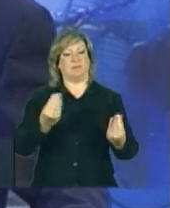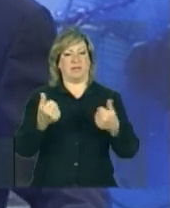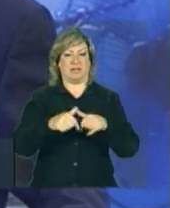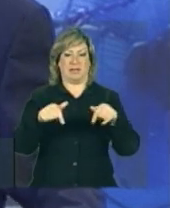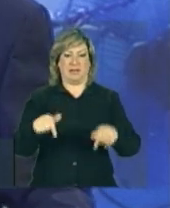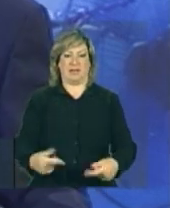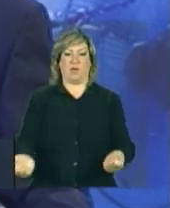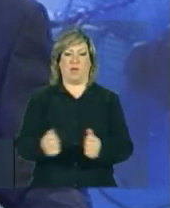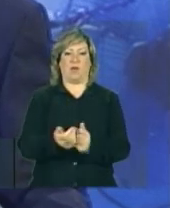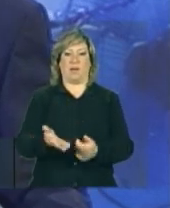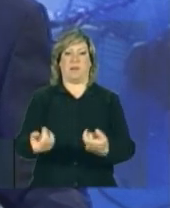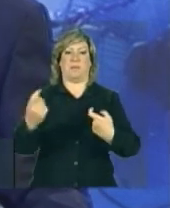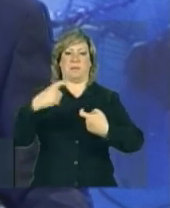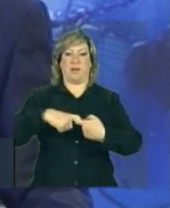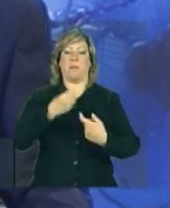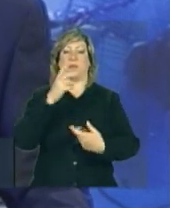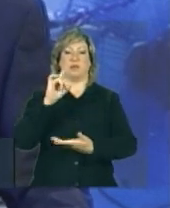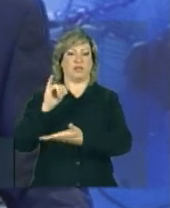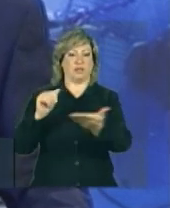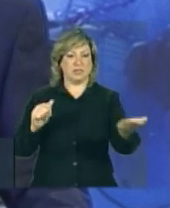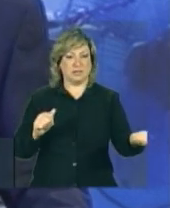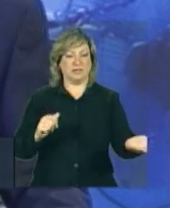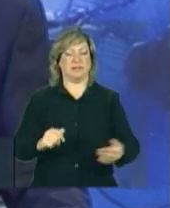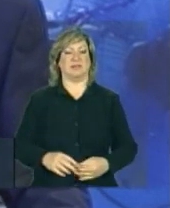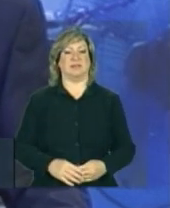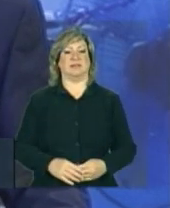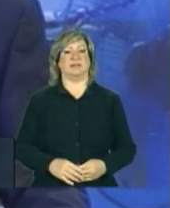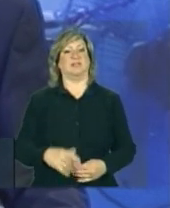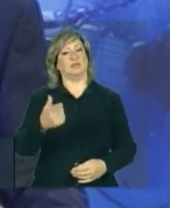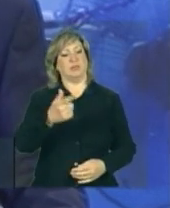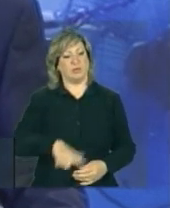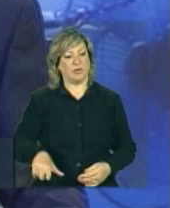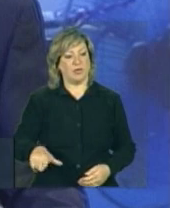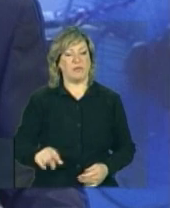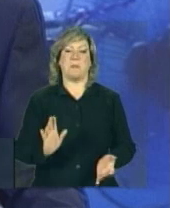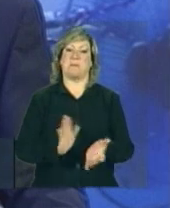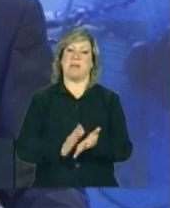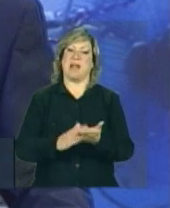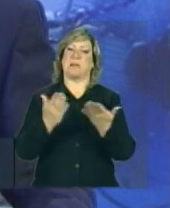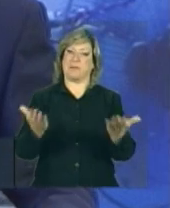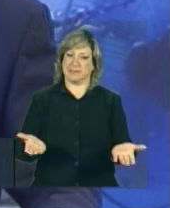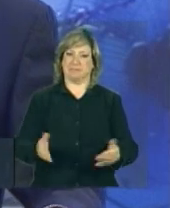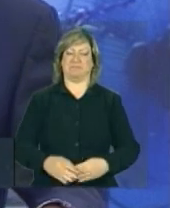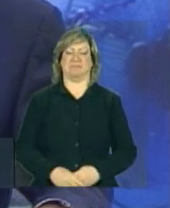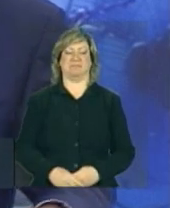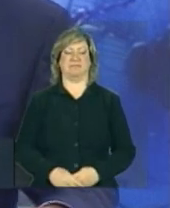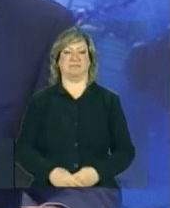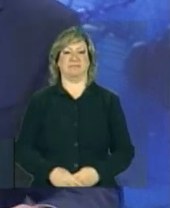com essa parceria. E um bom dia e, de novo, parabéns.